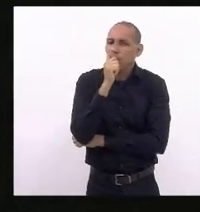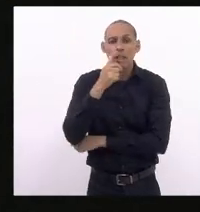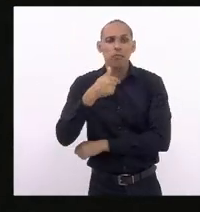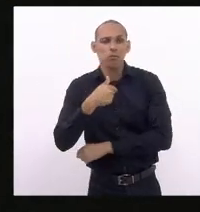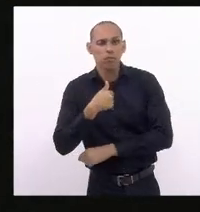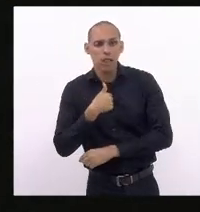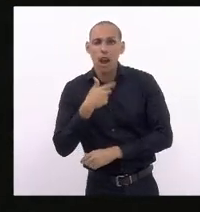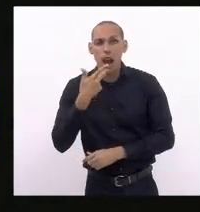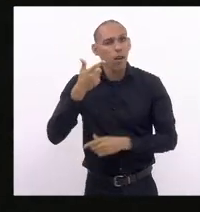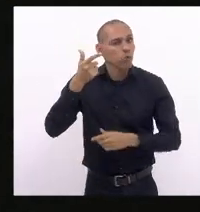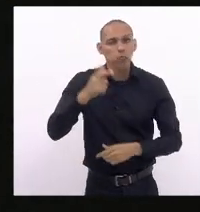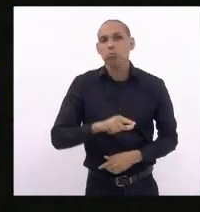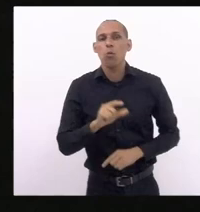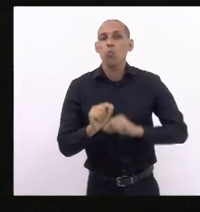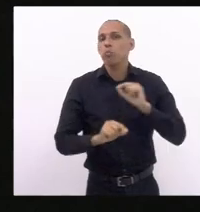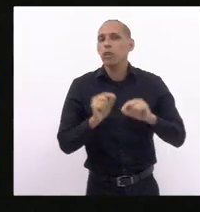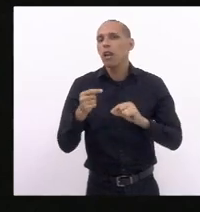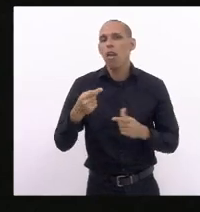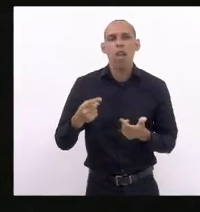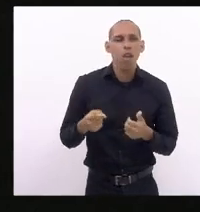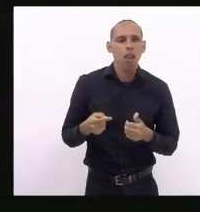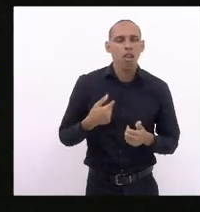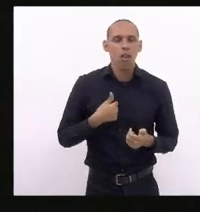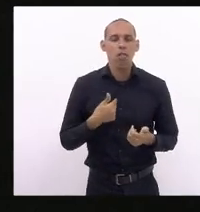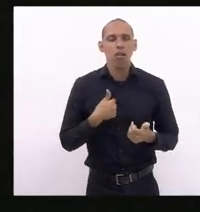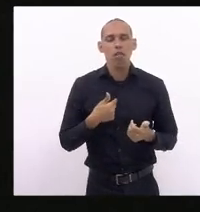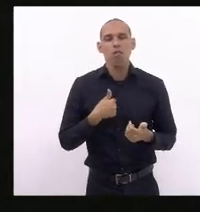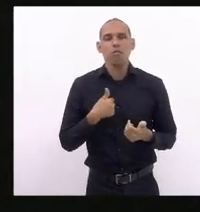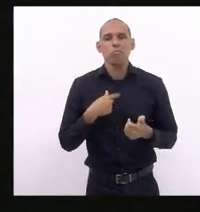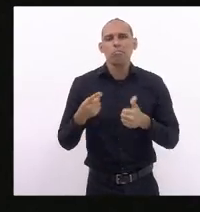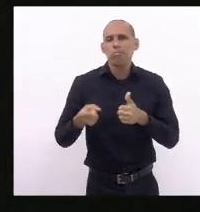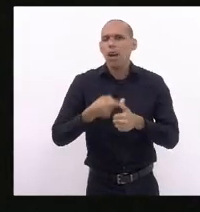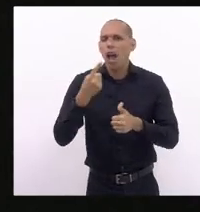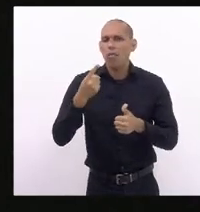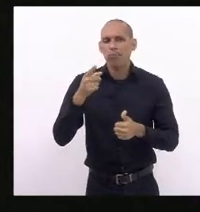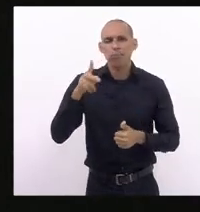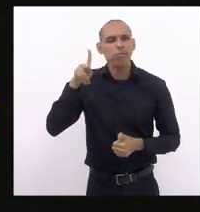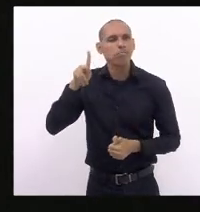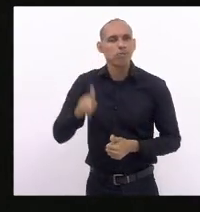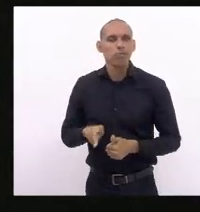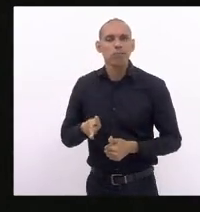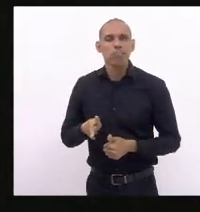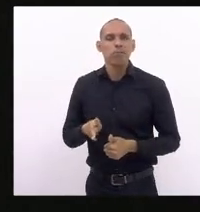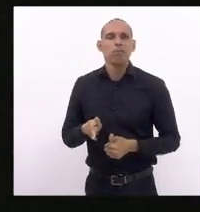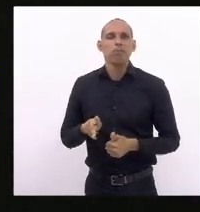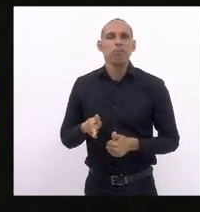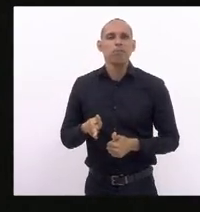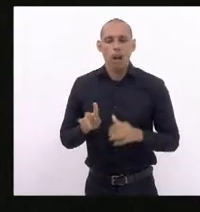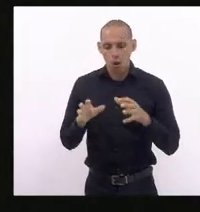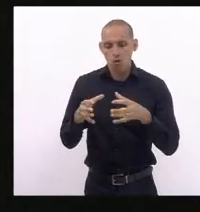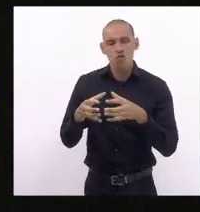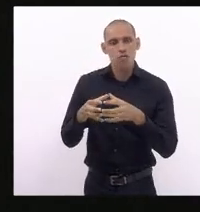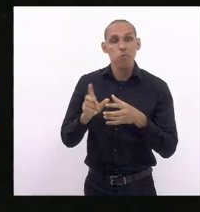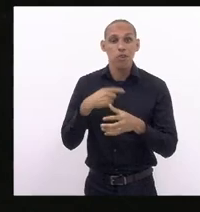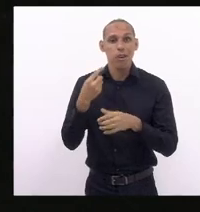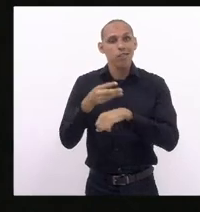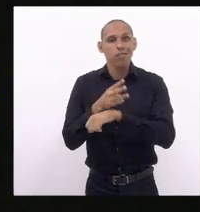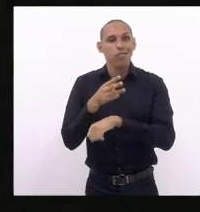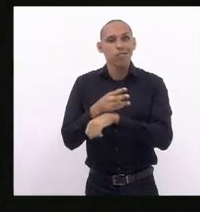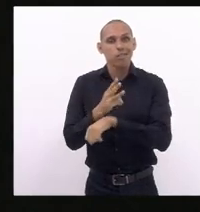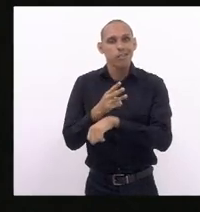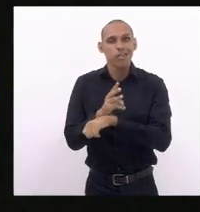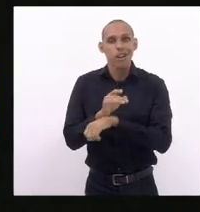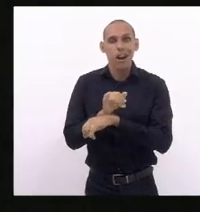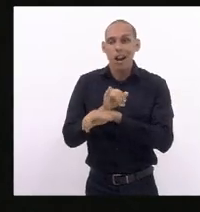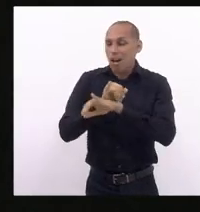volto a repetir, fiz no primeiro momento que o nosso presidente, através do nosso grupo de WhatsApp,